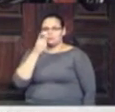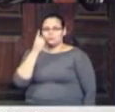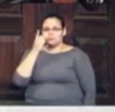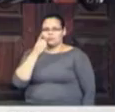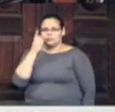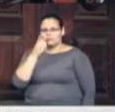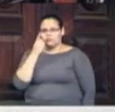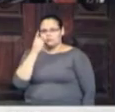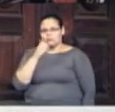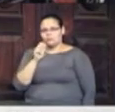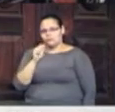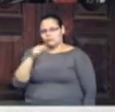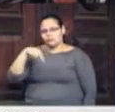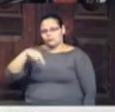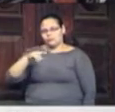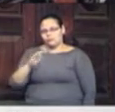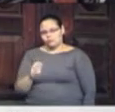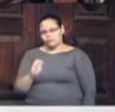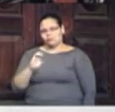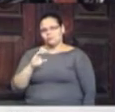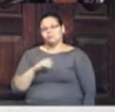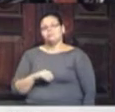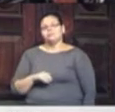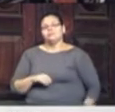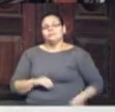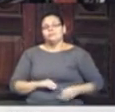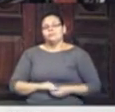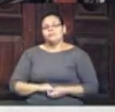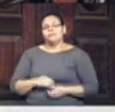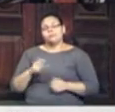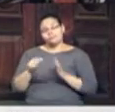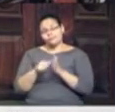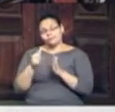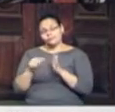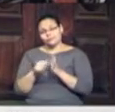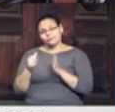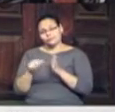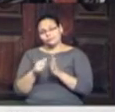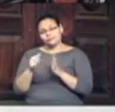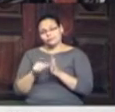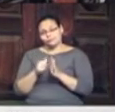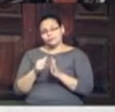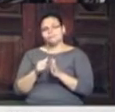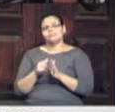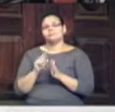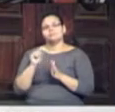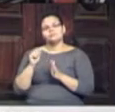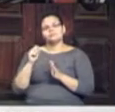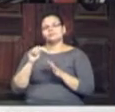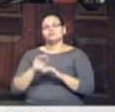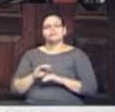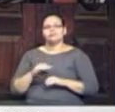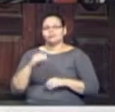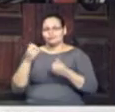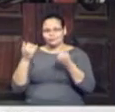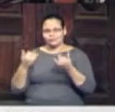deputado André Siciliano, primeiro uma consideração